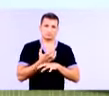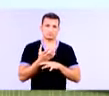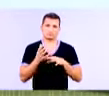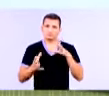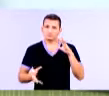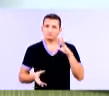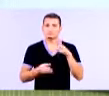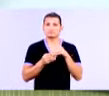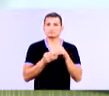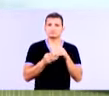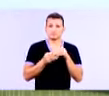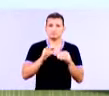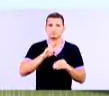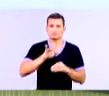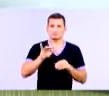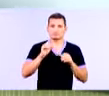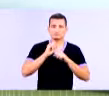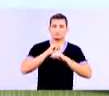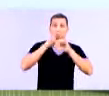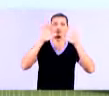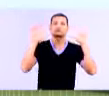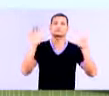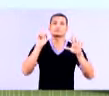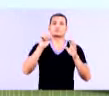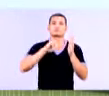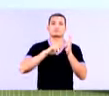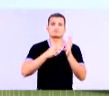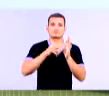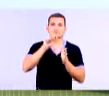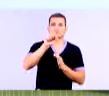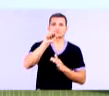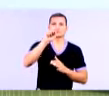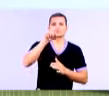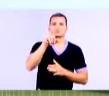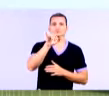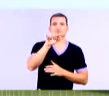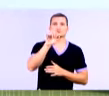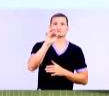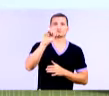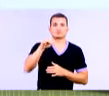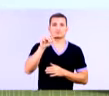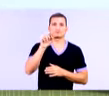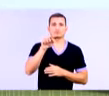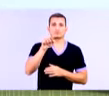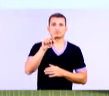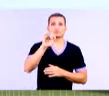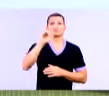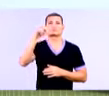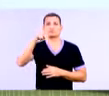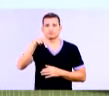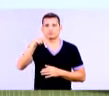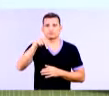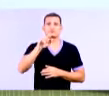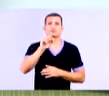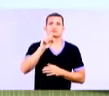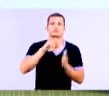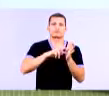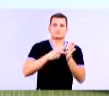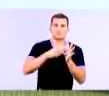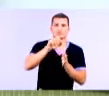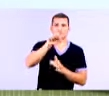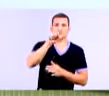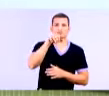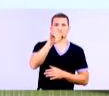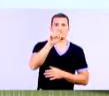gente vai esclarecer, ó, o que significa esse system.in, né? O que significa esse system.out? Por que